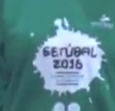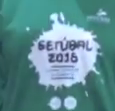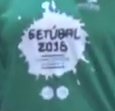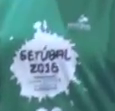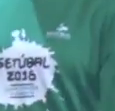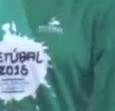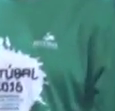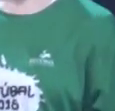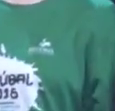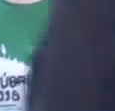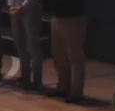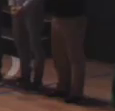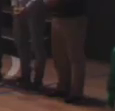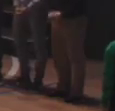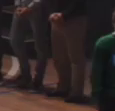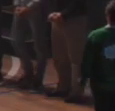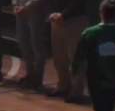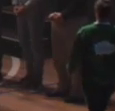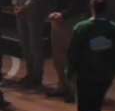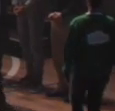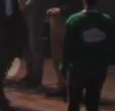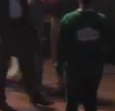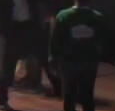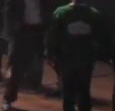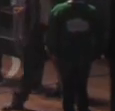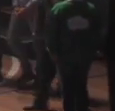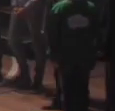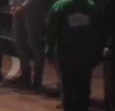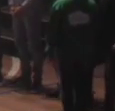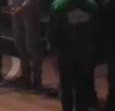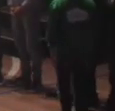Ténis de mesa, Domingos Diniz.